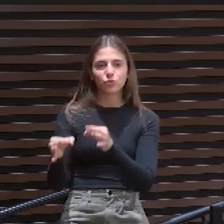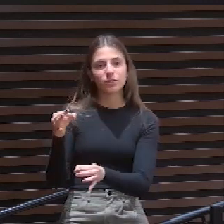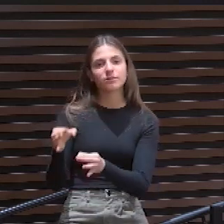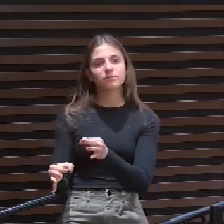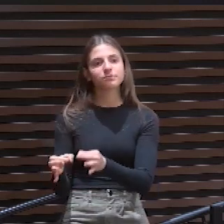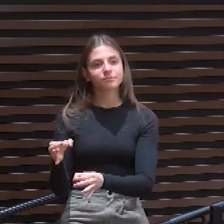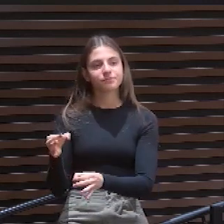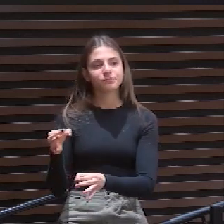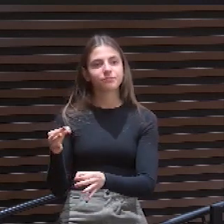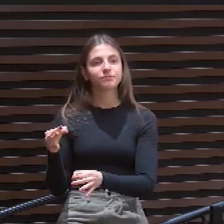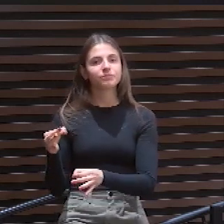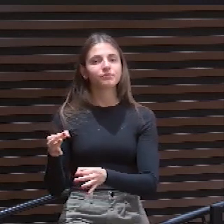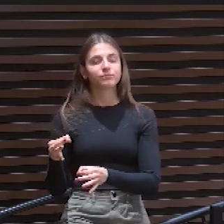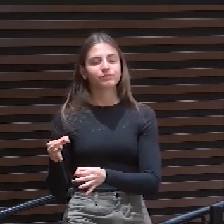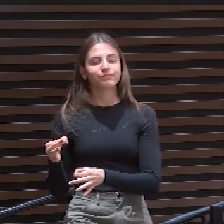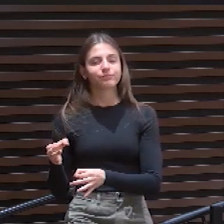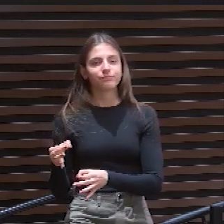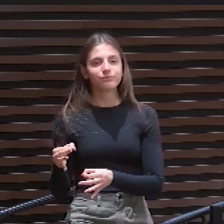juiz.